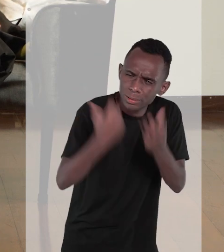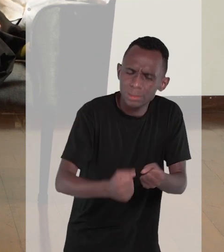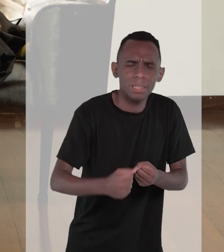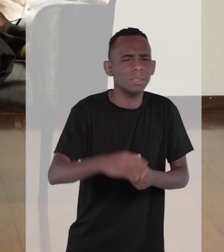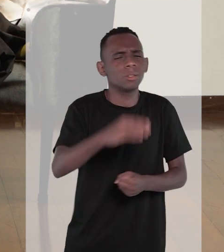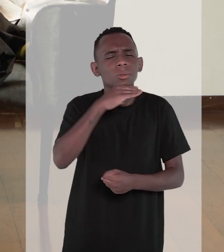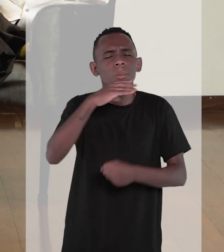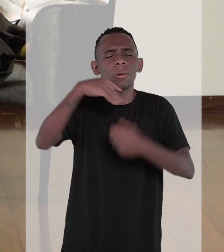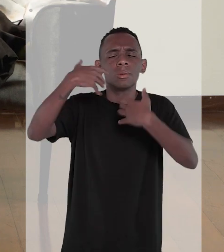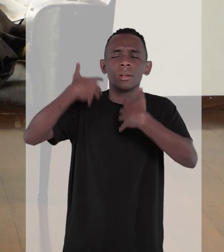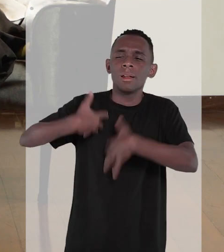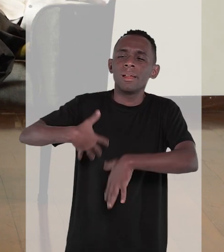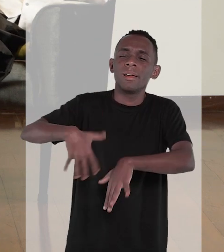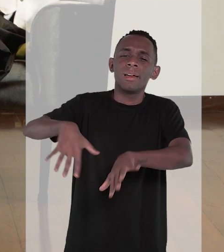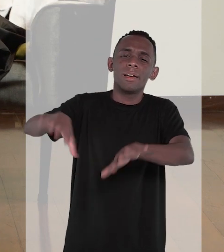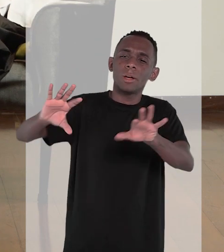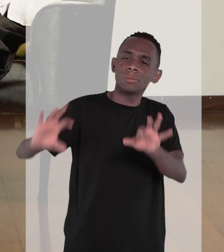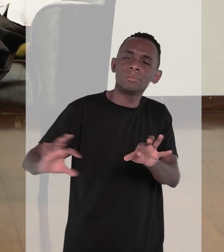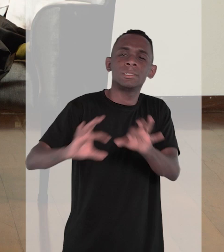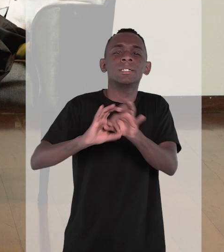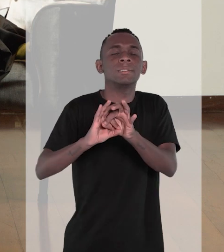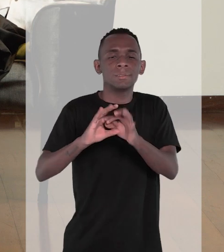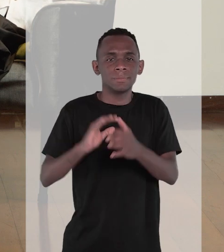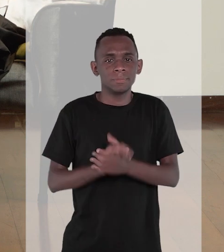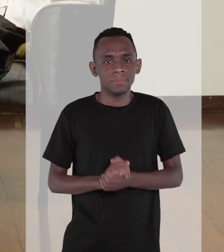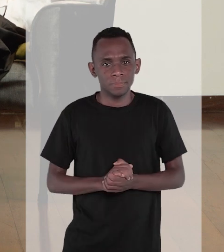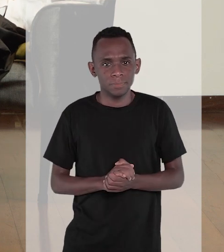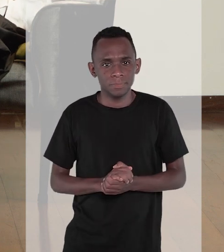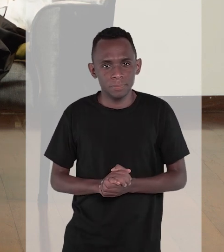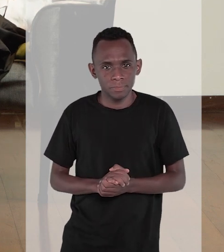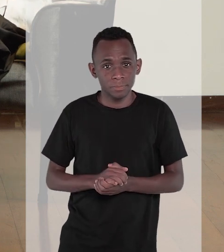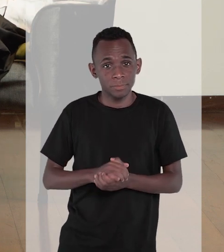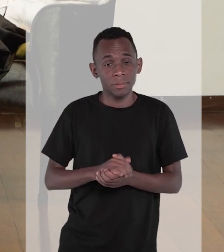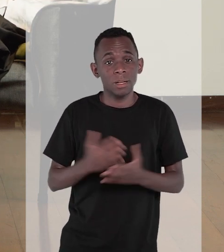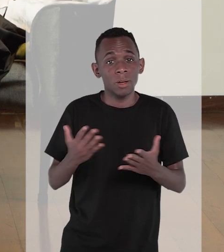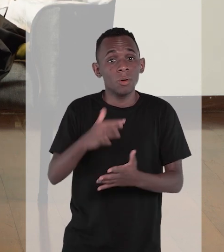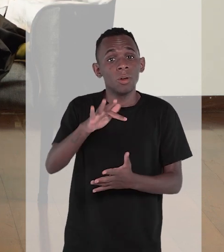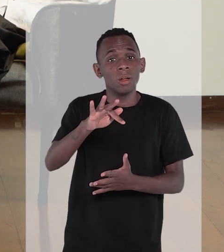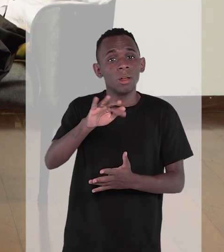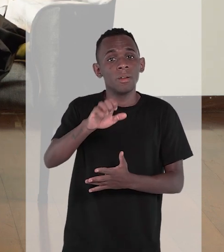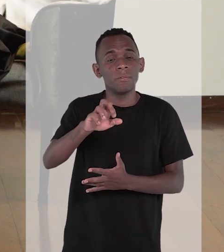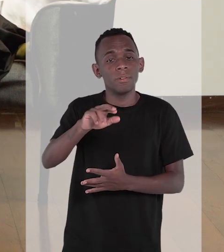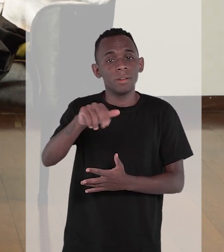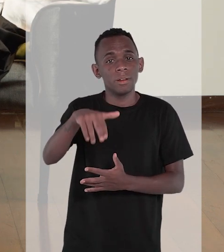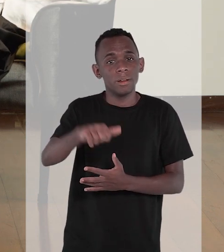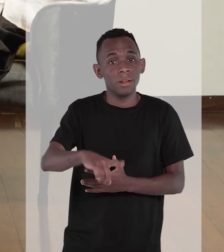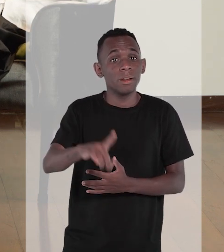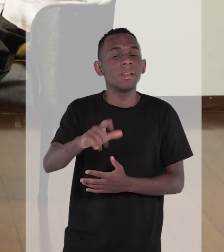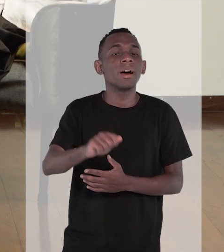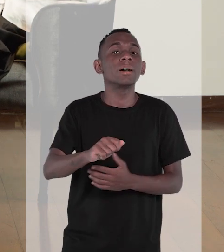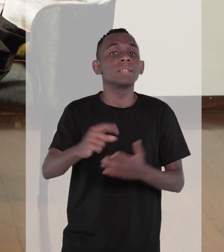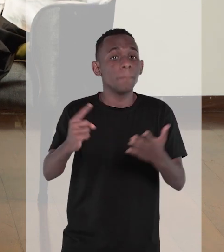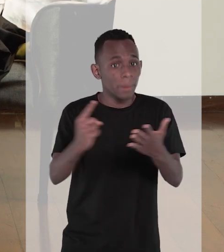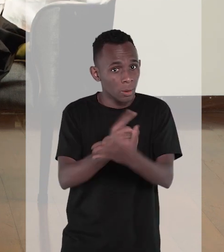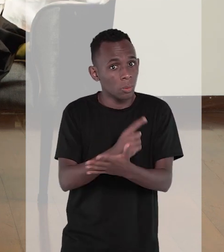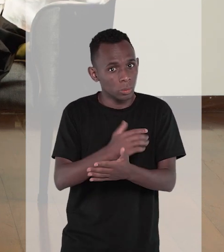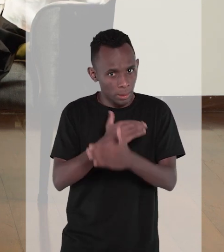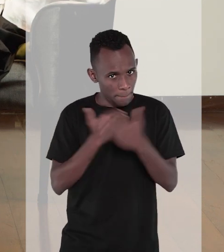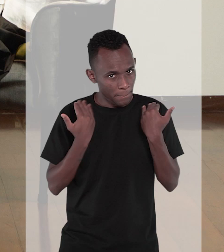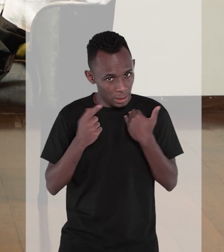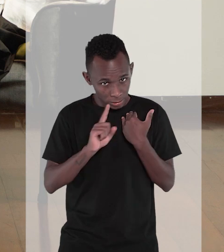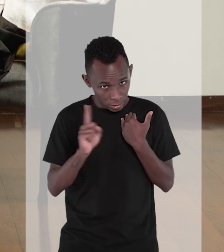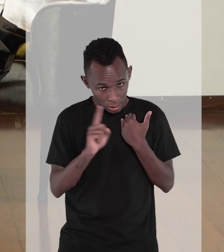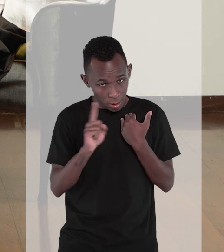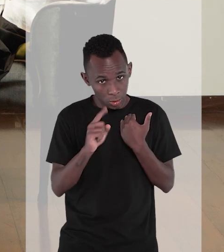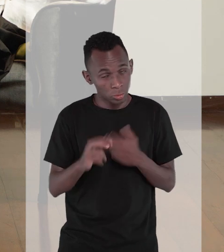olho fechado, quero que ele me leve, me prenda para sempre. Agora a Fernandinha está aqui na frente, fazendo favor. Eu espero que ela não me mate